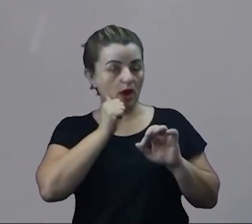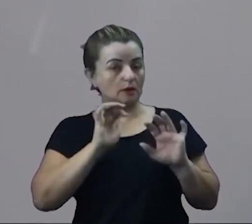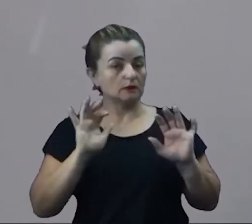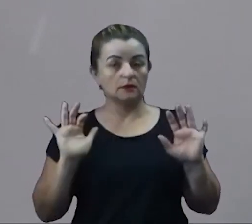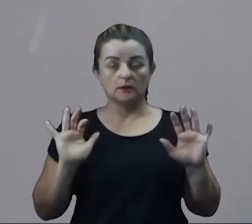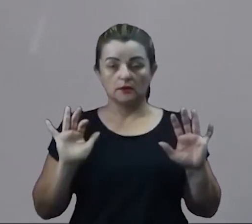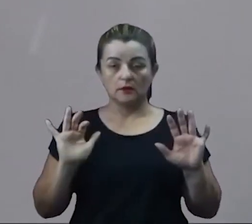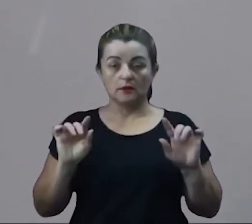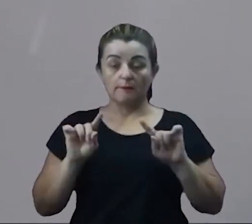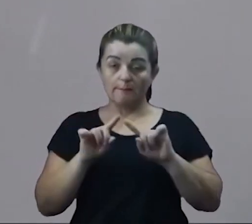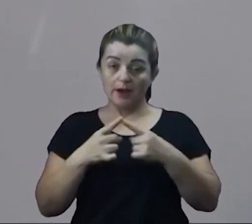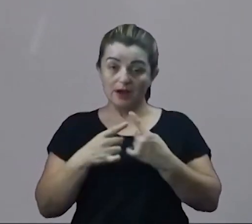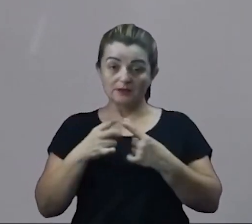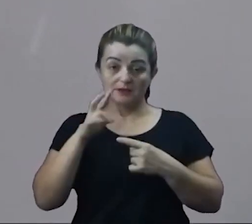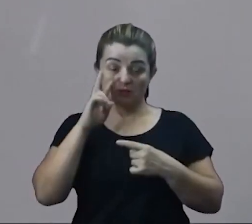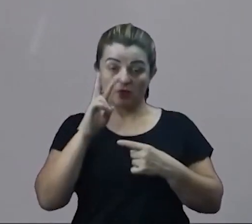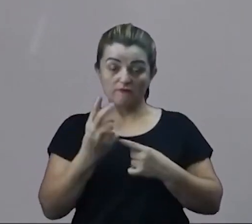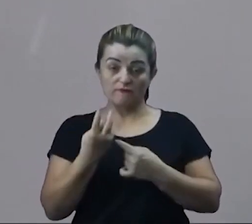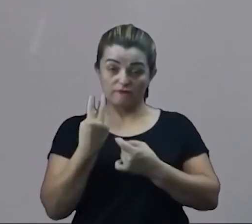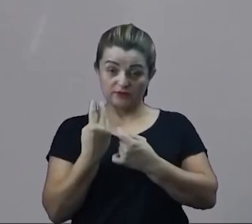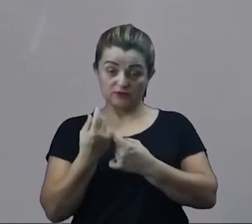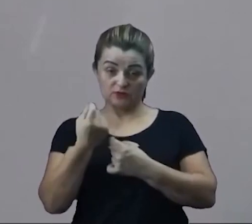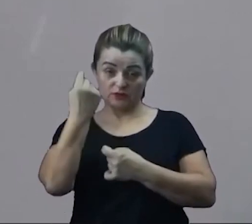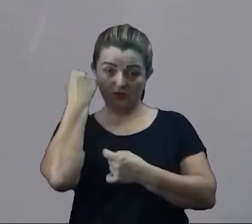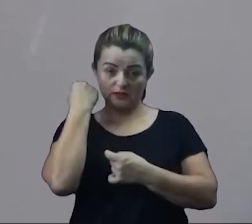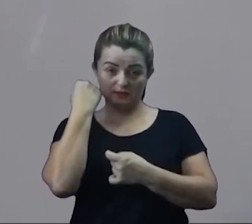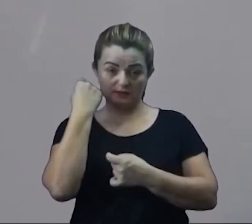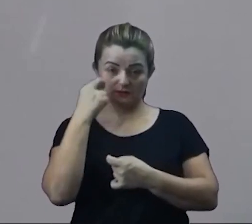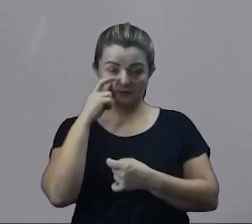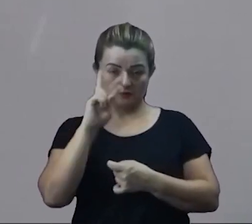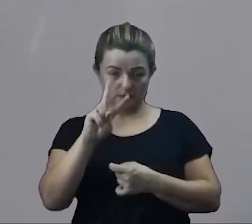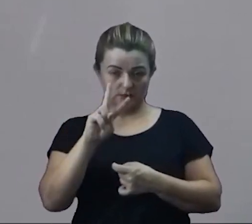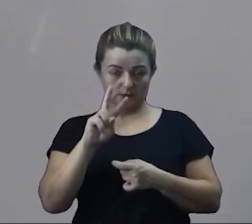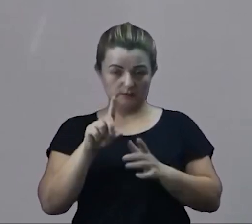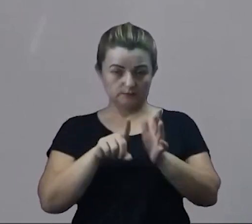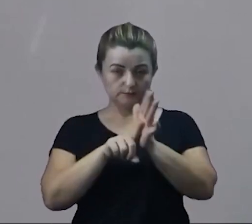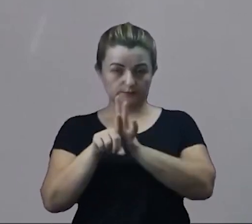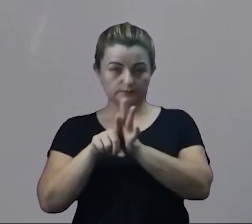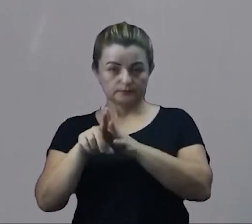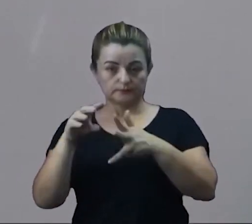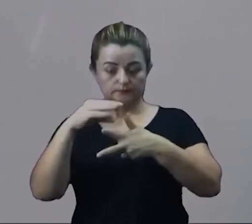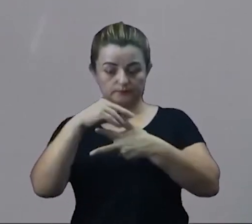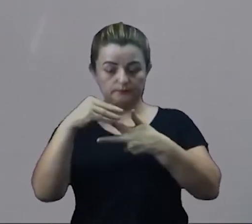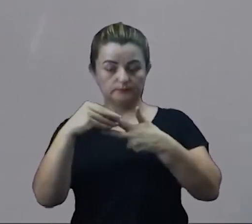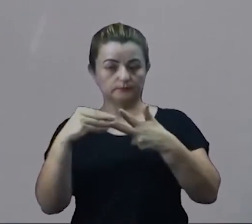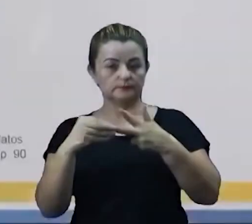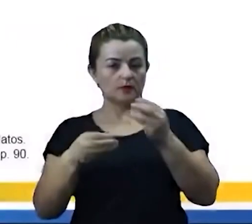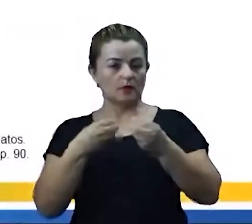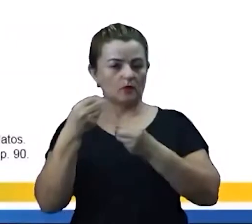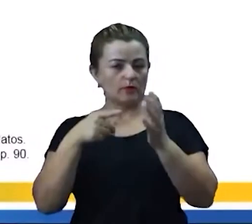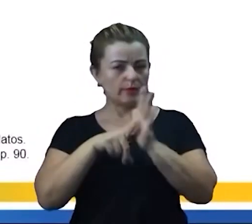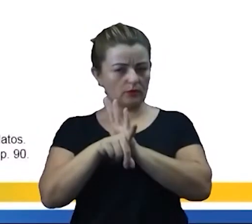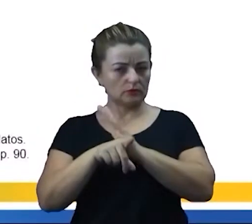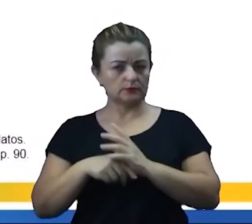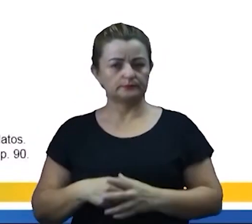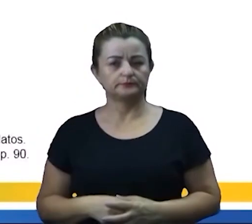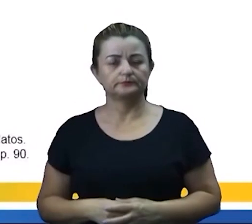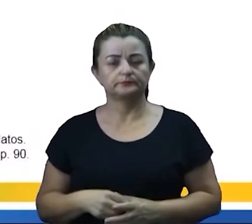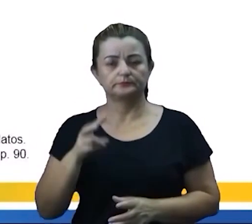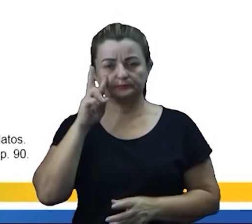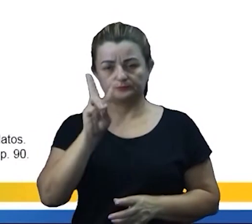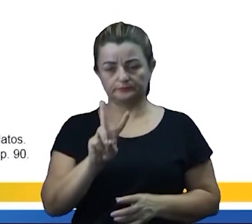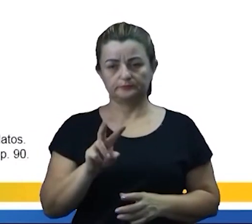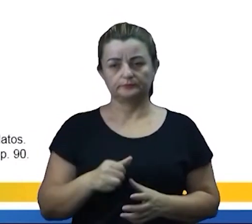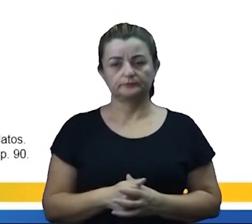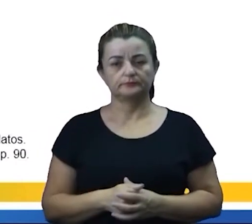tinha naquela época, tá? Vamos ver uma questão de Enem, para ver como que o Enem cobra o que eu acabei de explicar para vocês? Vejam